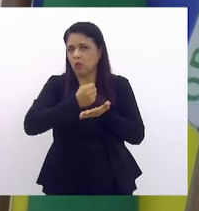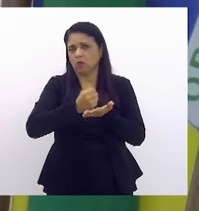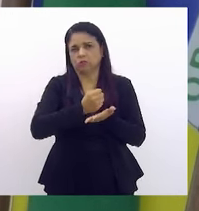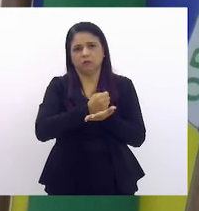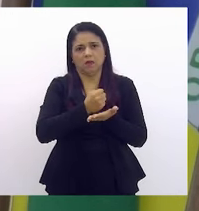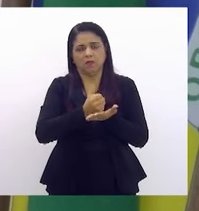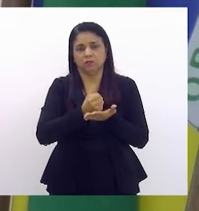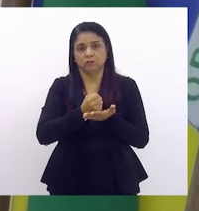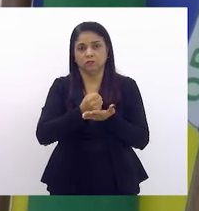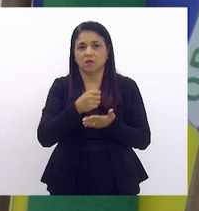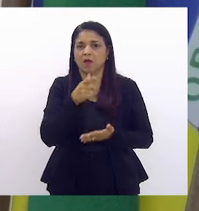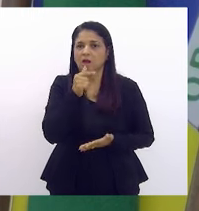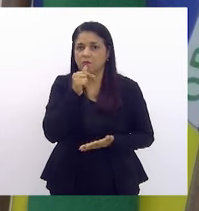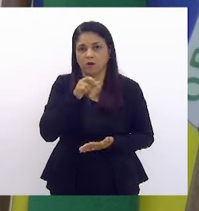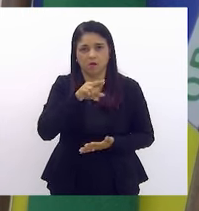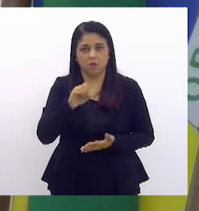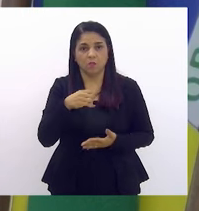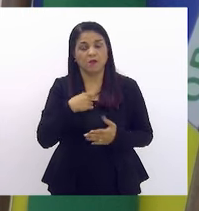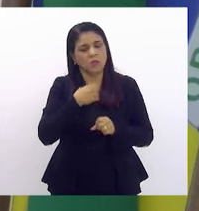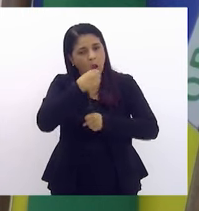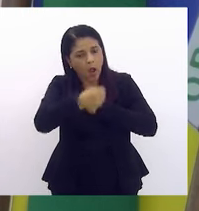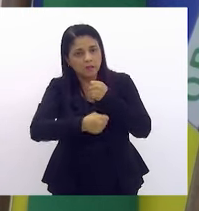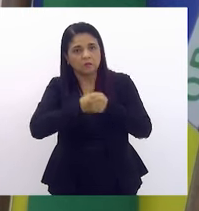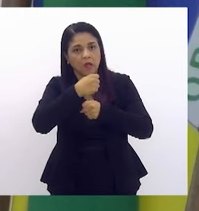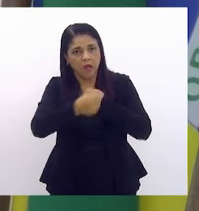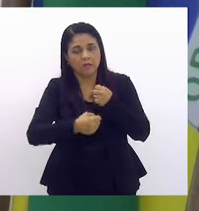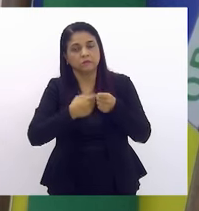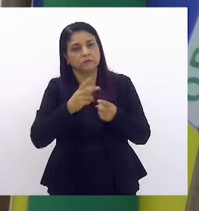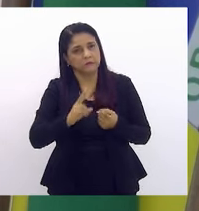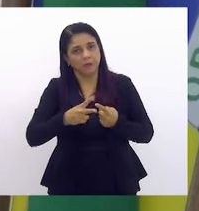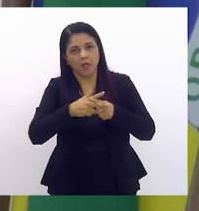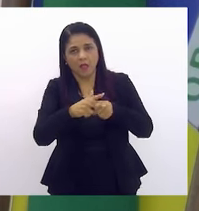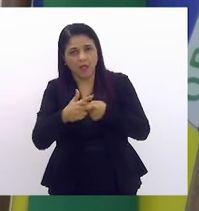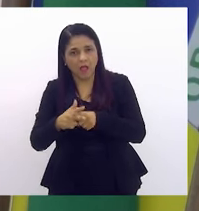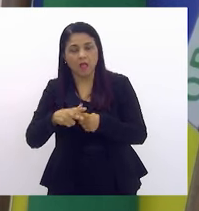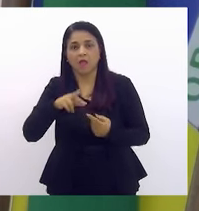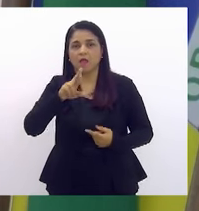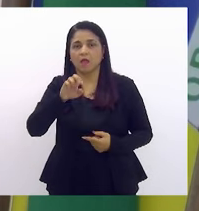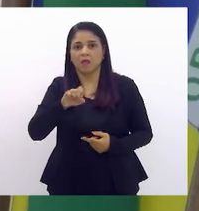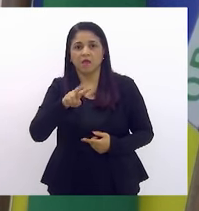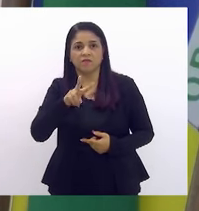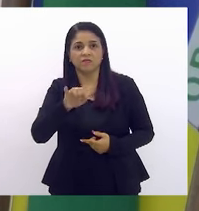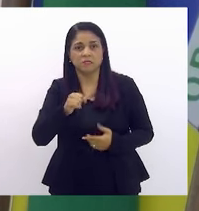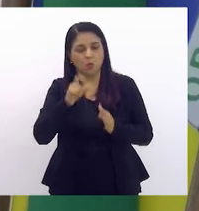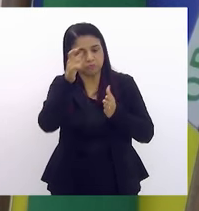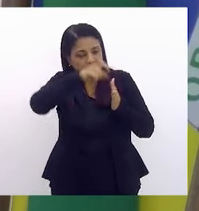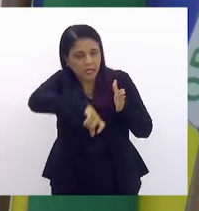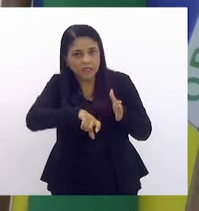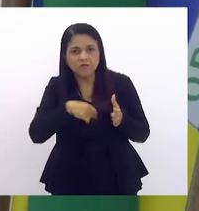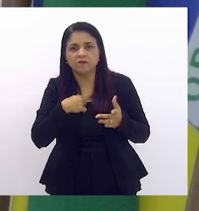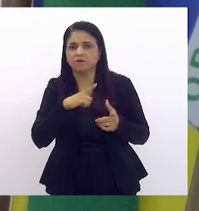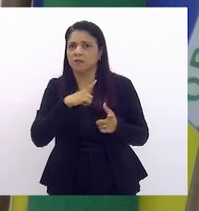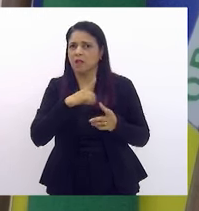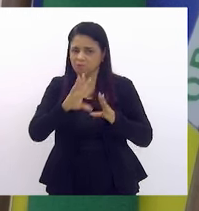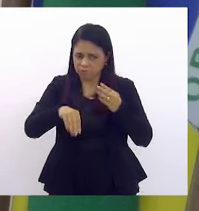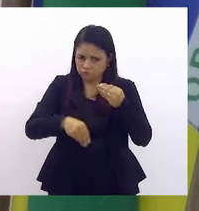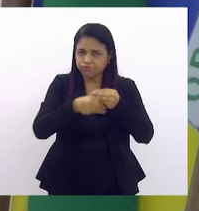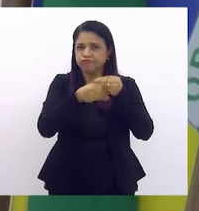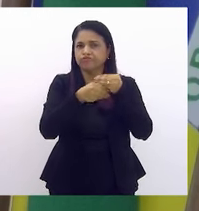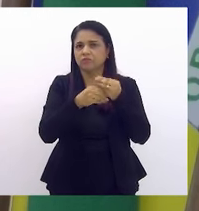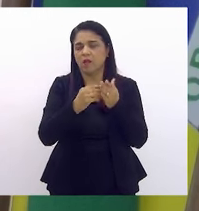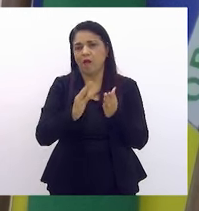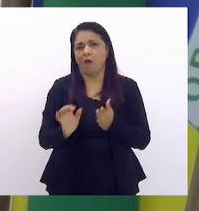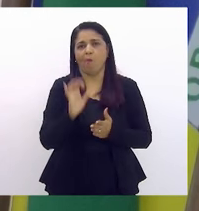eu acho que todo ano tem revisão, né, tarifária. Então, a gente consegue ver o que a gente consegue